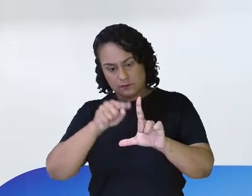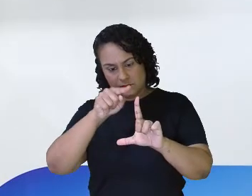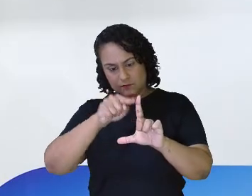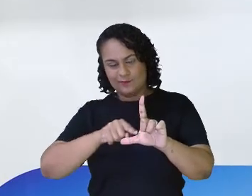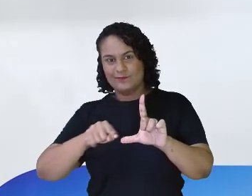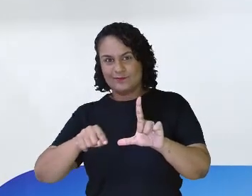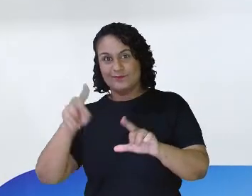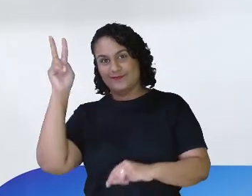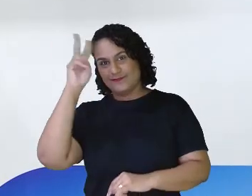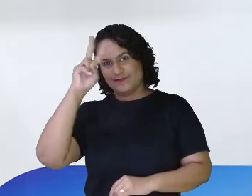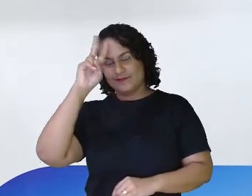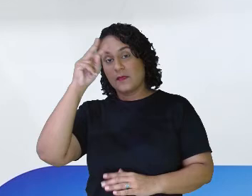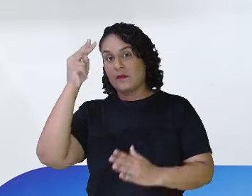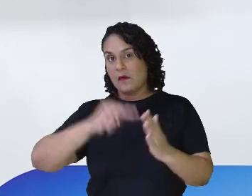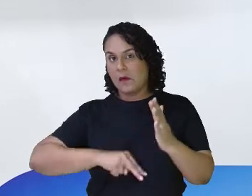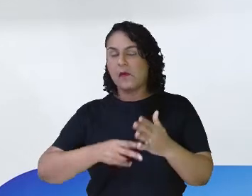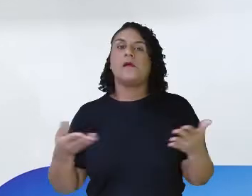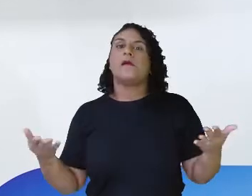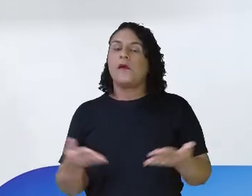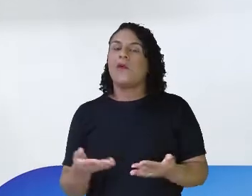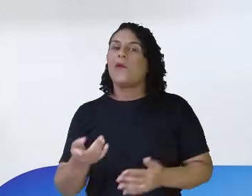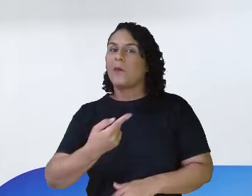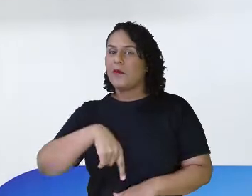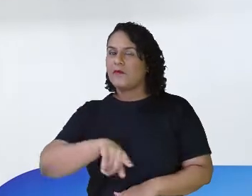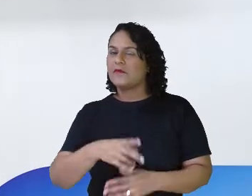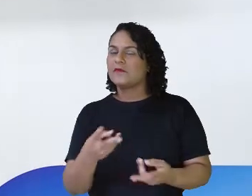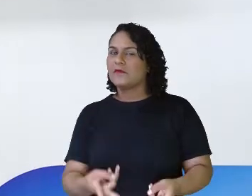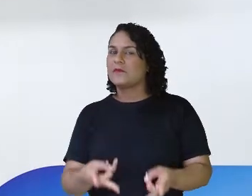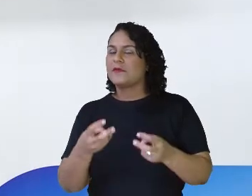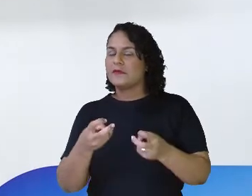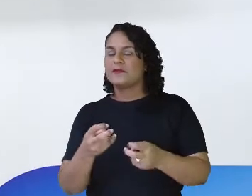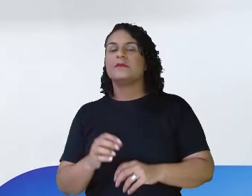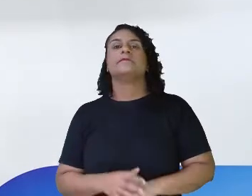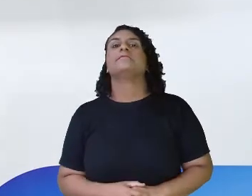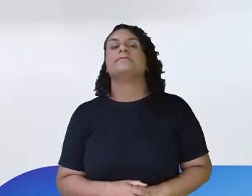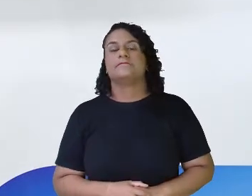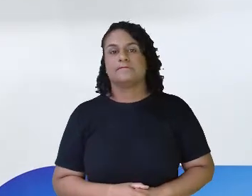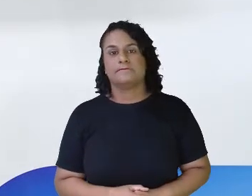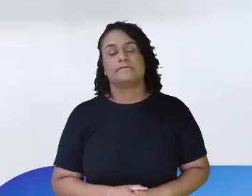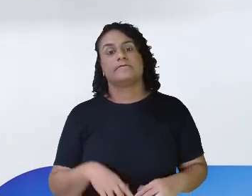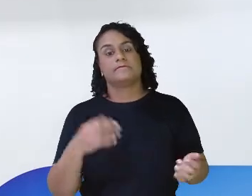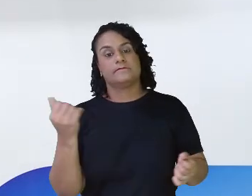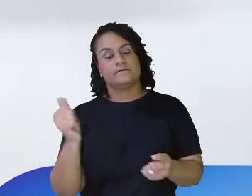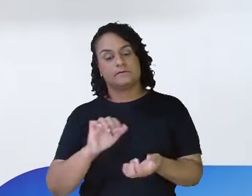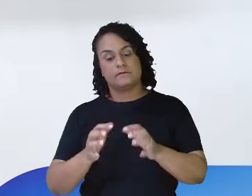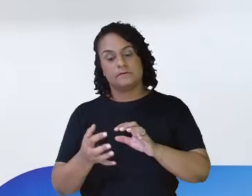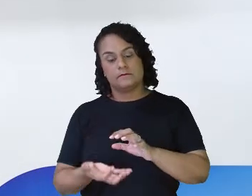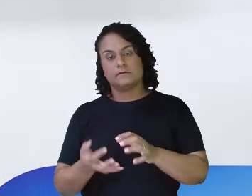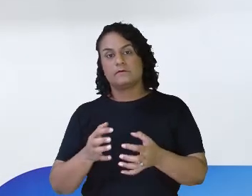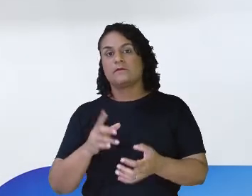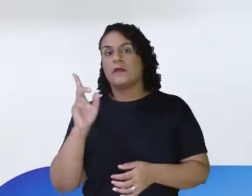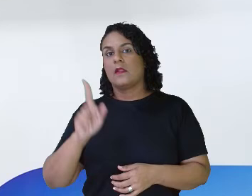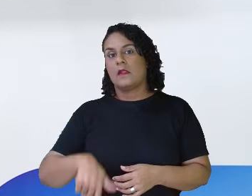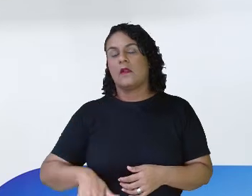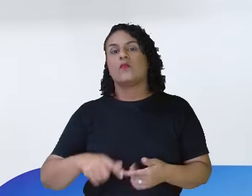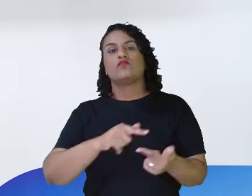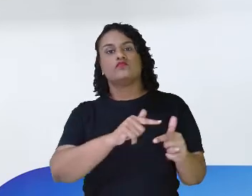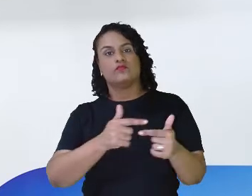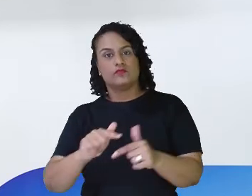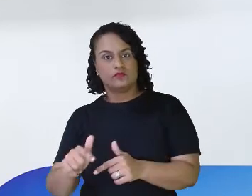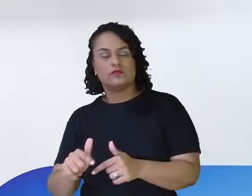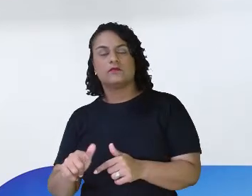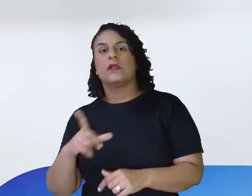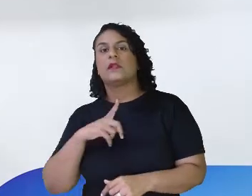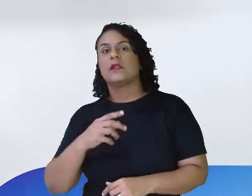Vou fazer a leitura, mas vocês vão identificar bastante. Sólidos geométricos são figuras geométricas